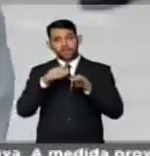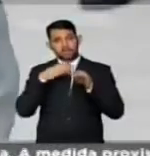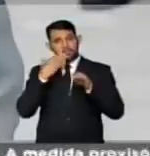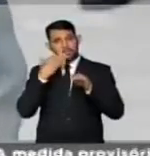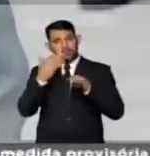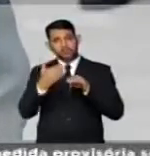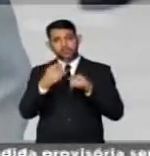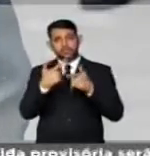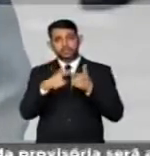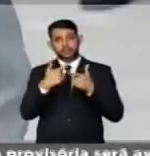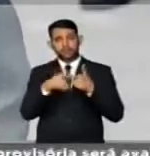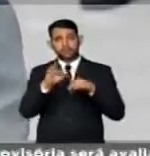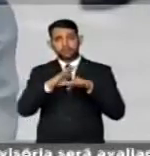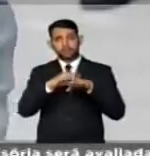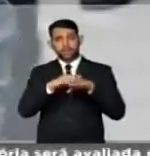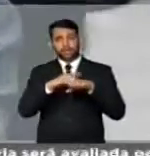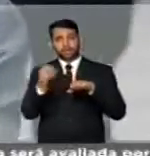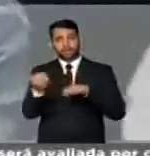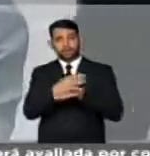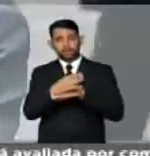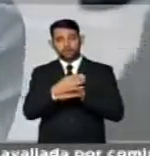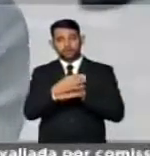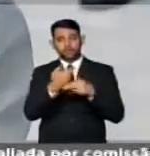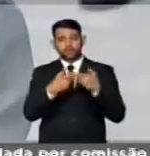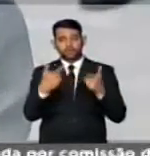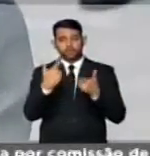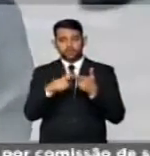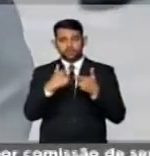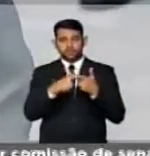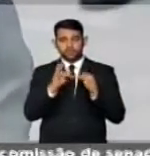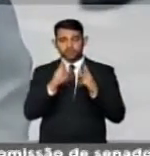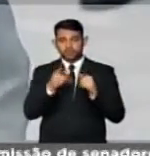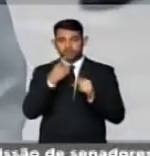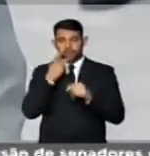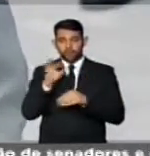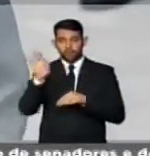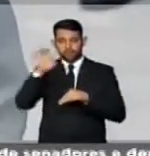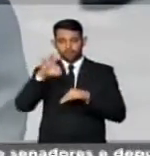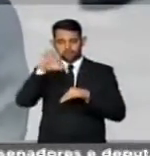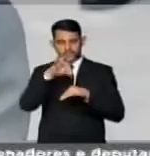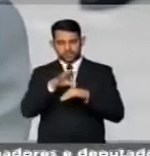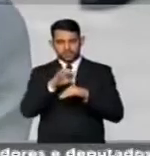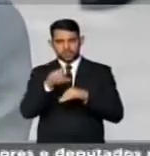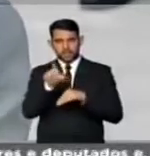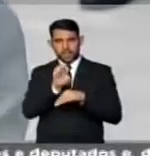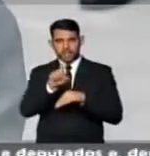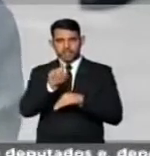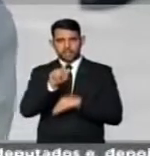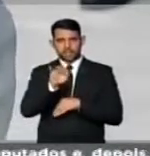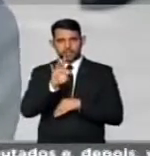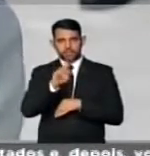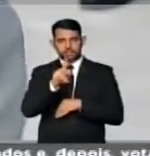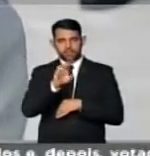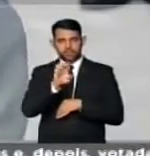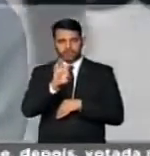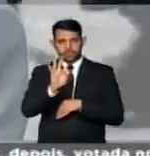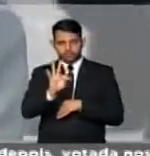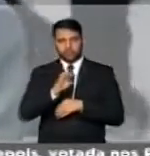nessas epidemias recentes, cujo vetor, ao que tudo indica, é o mosquito Aedes aegypti.